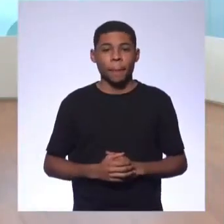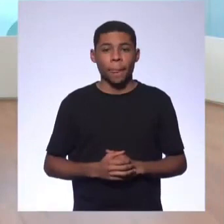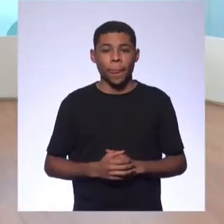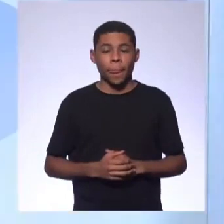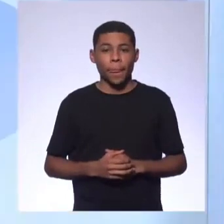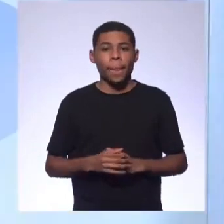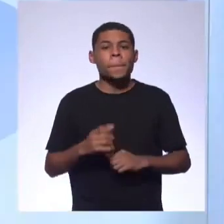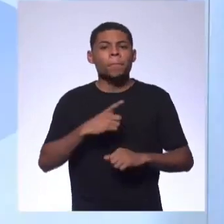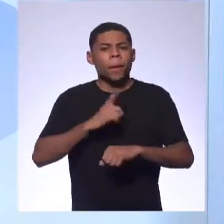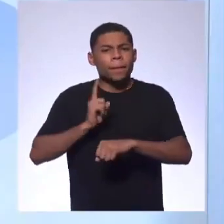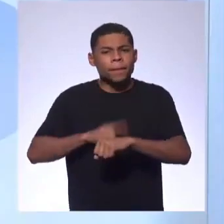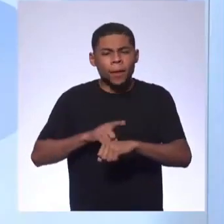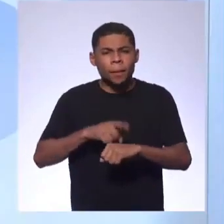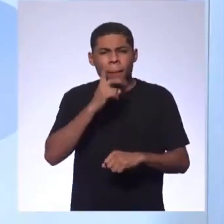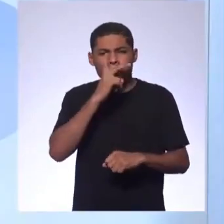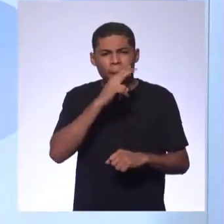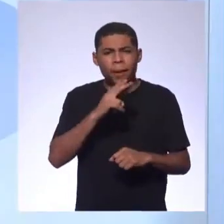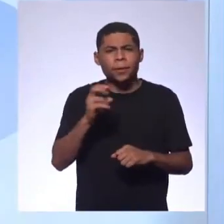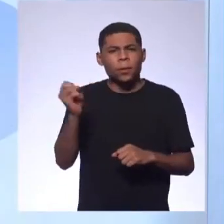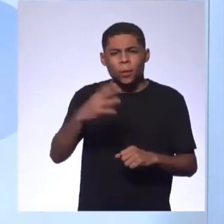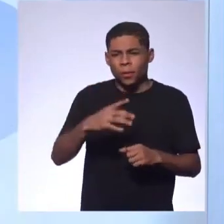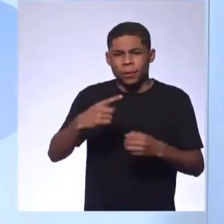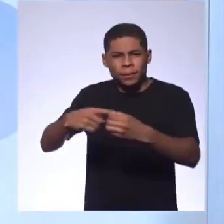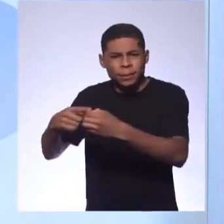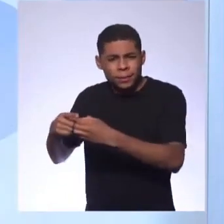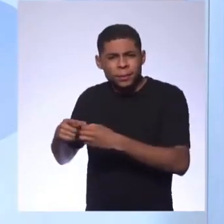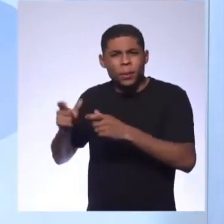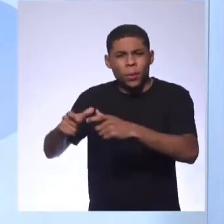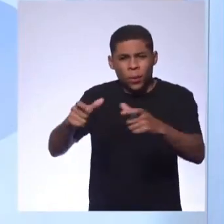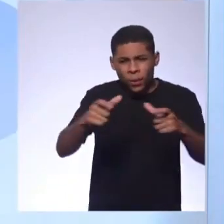tempo que tem toda essa urbanização, essa